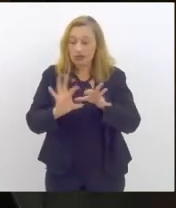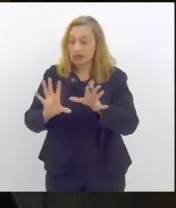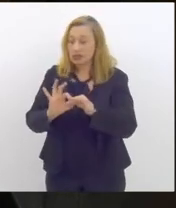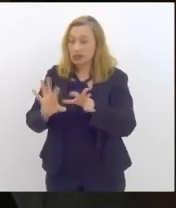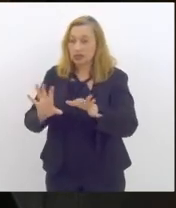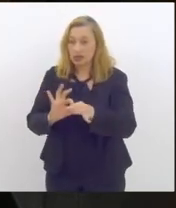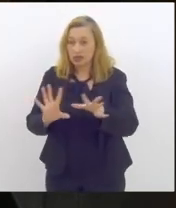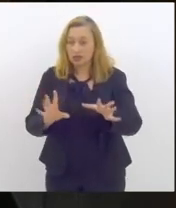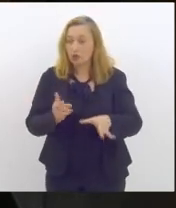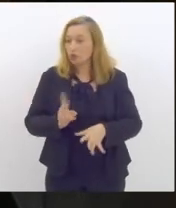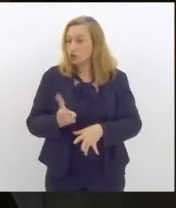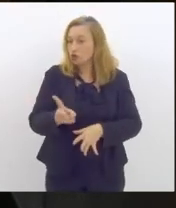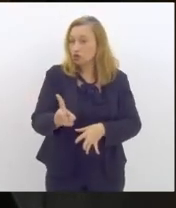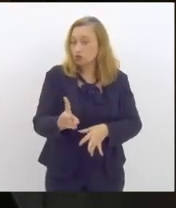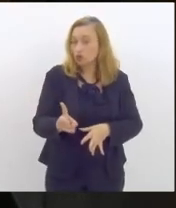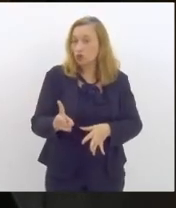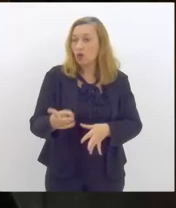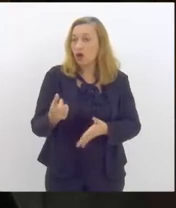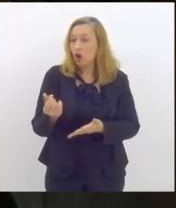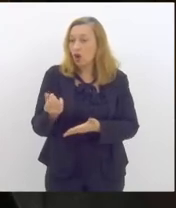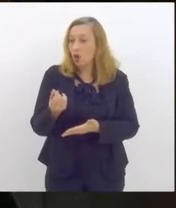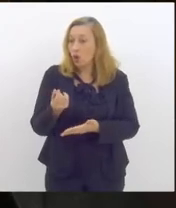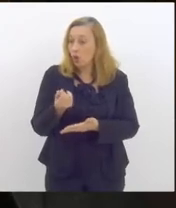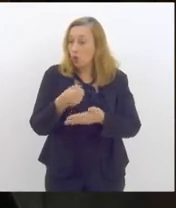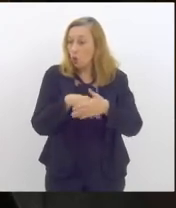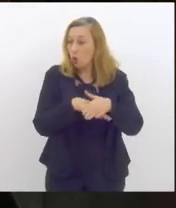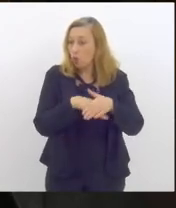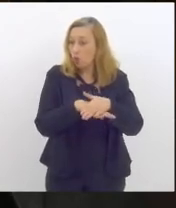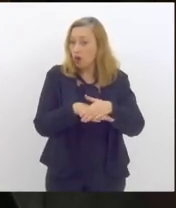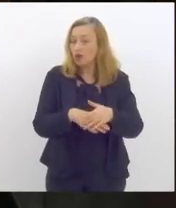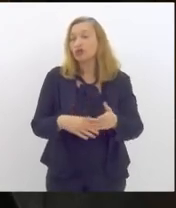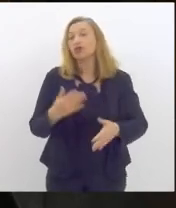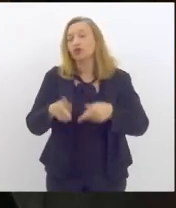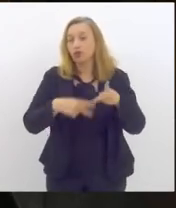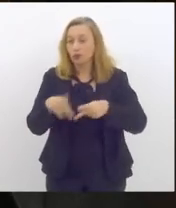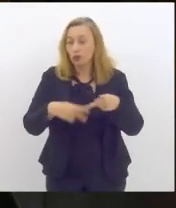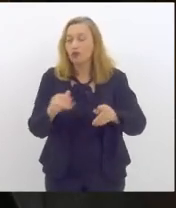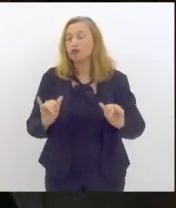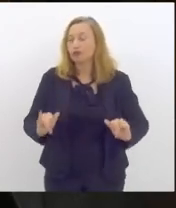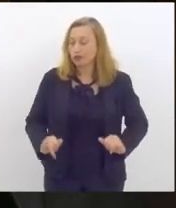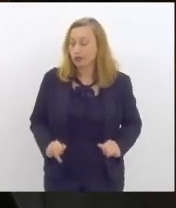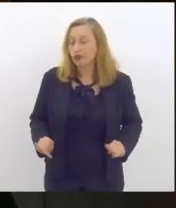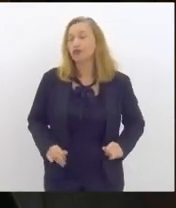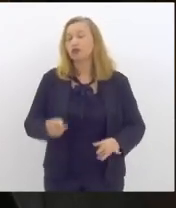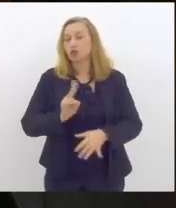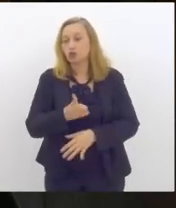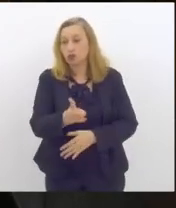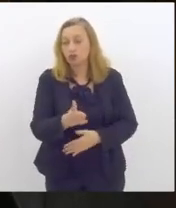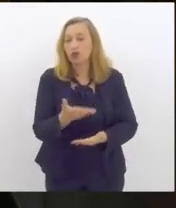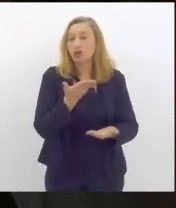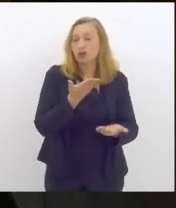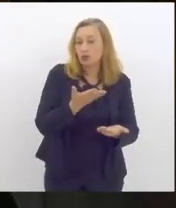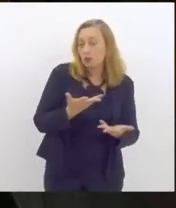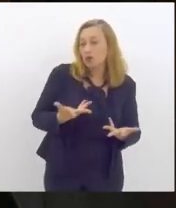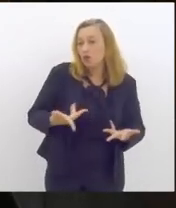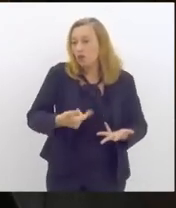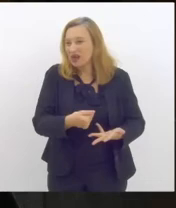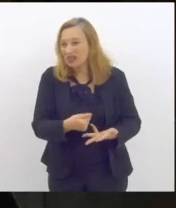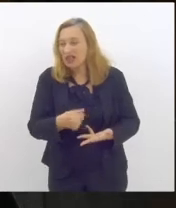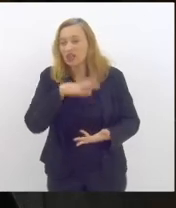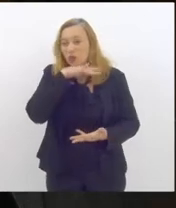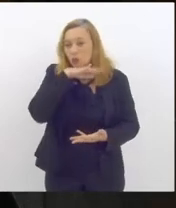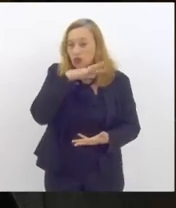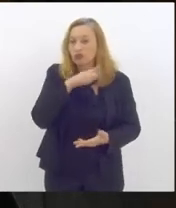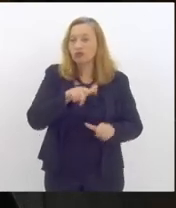vão continuar gozando lucrando dessa forma EA população continua sofrendo com a péssima qualidade dos serviços